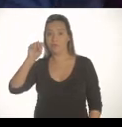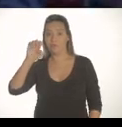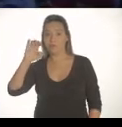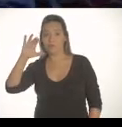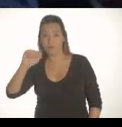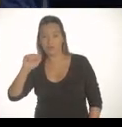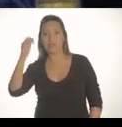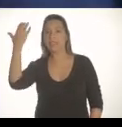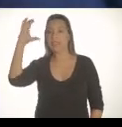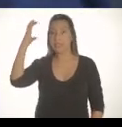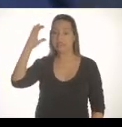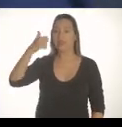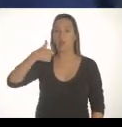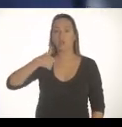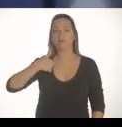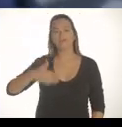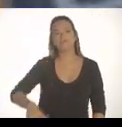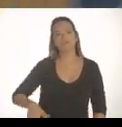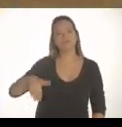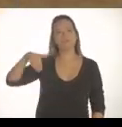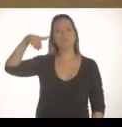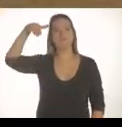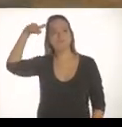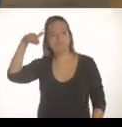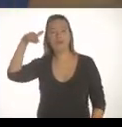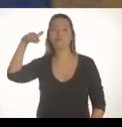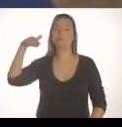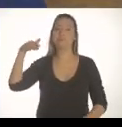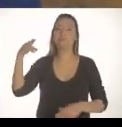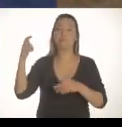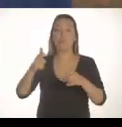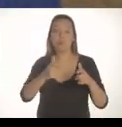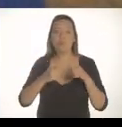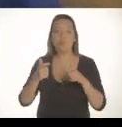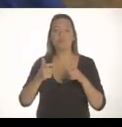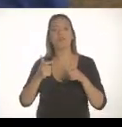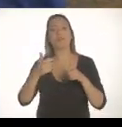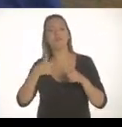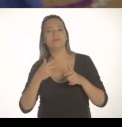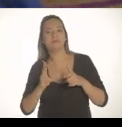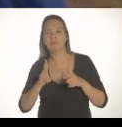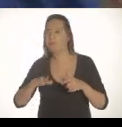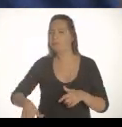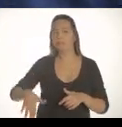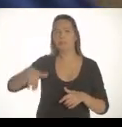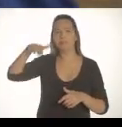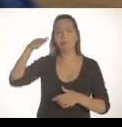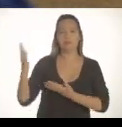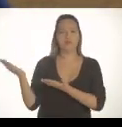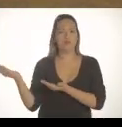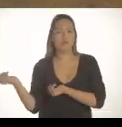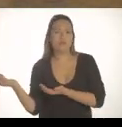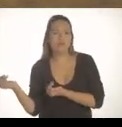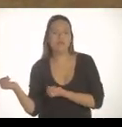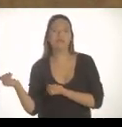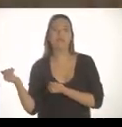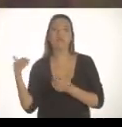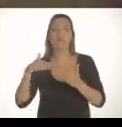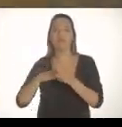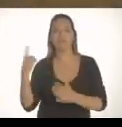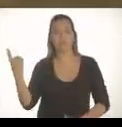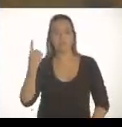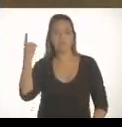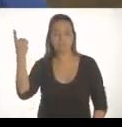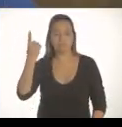Aqui é o Fonseca, Niterói, o lugar que eu fui criado. É subúrbio, né, da cidade. Vivi aqui muitos